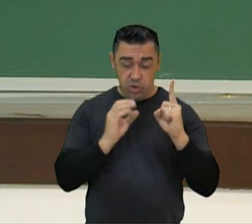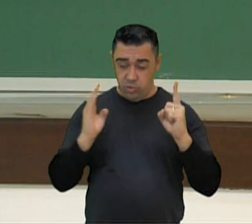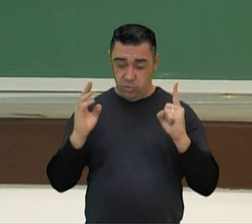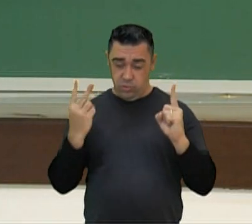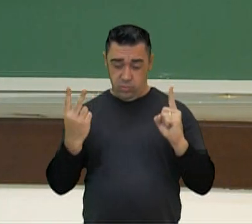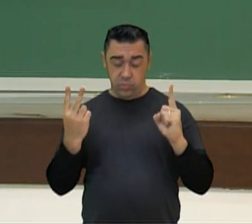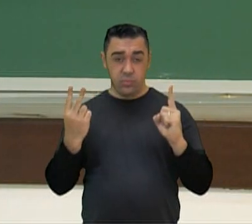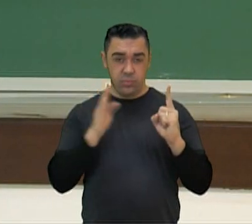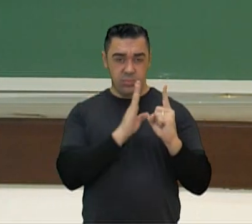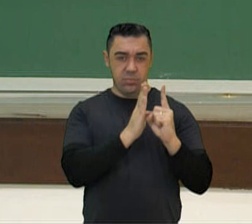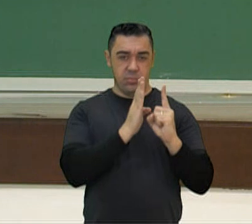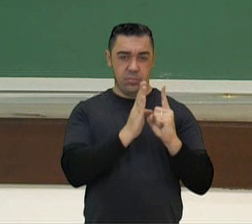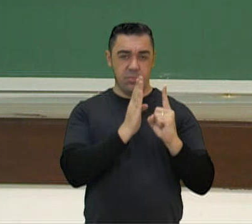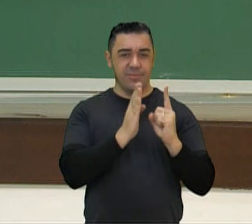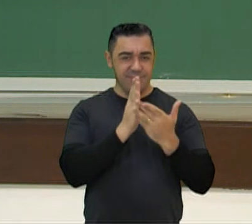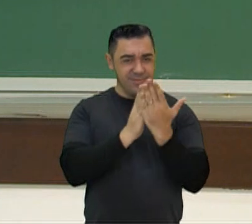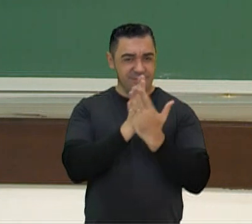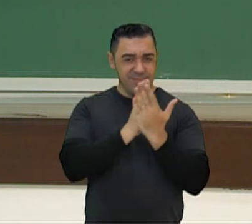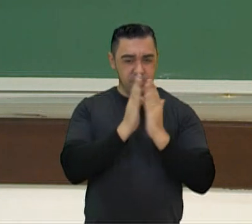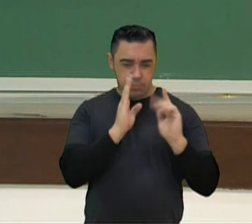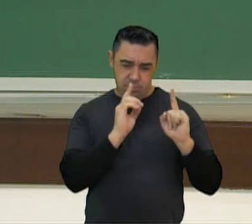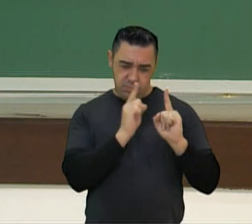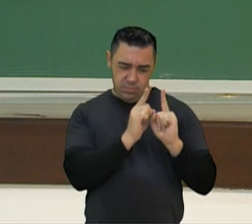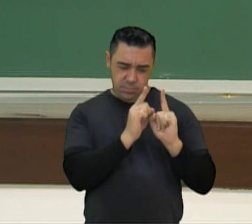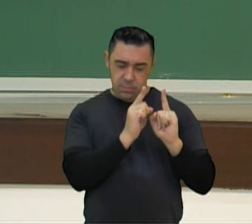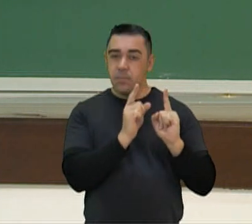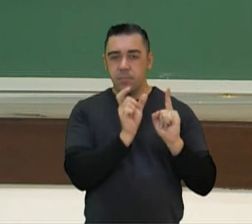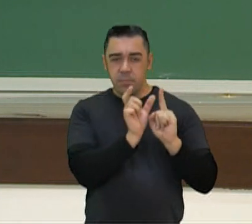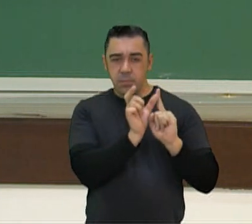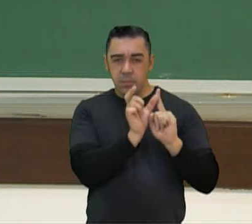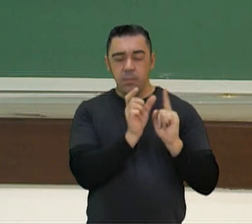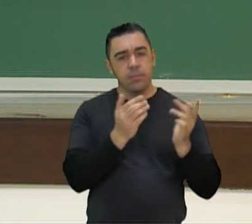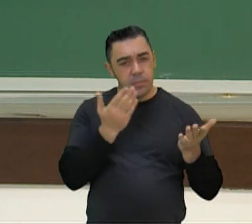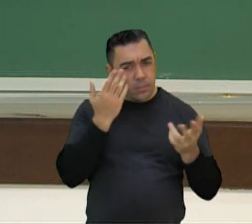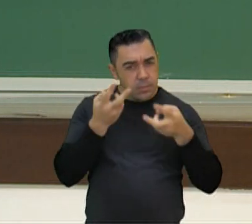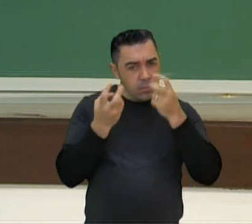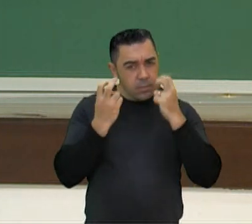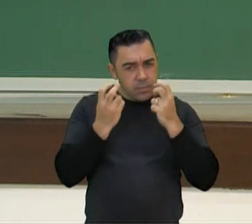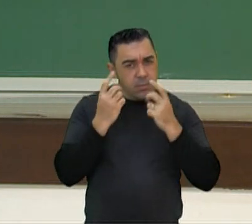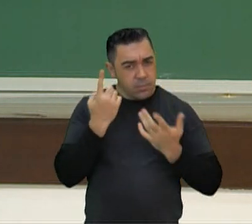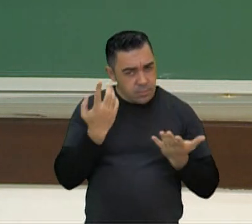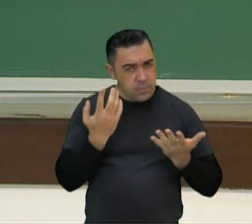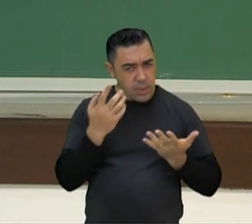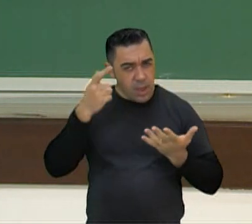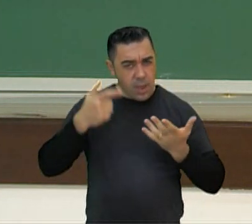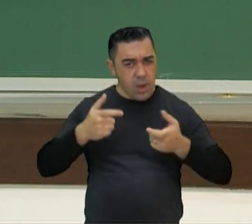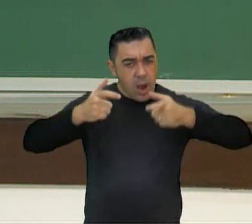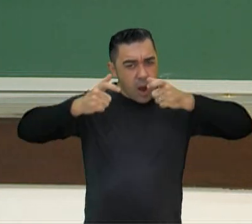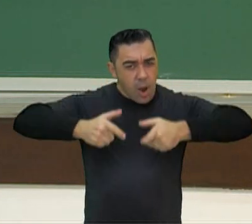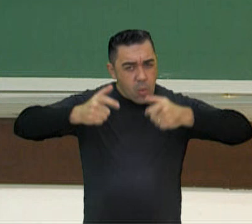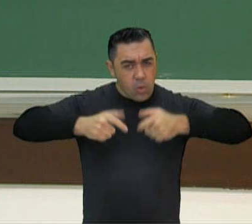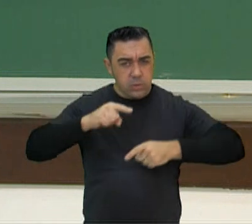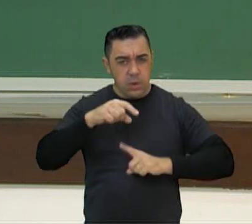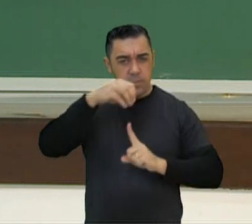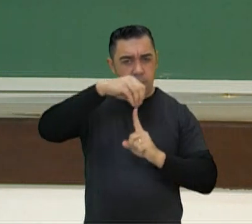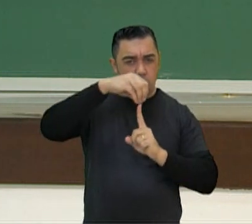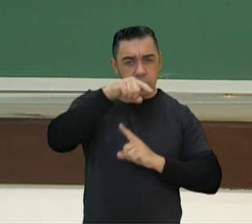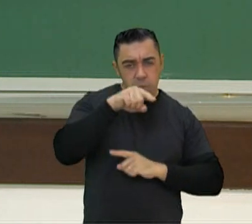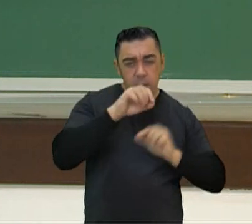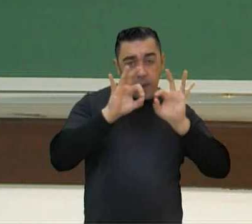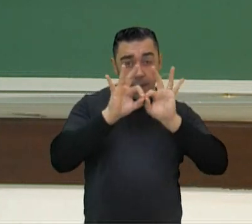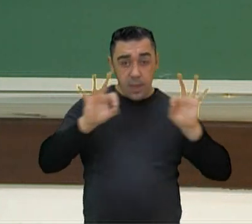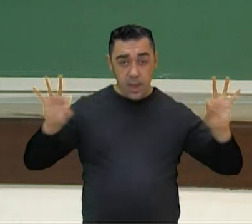inteiros. 6 sobre 5 fica entre o 1 e o 2. Essa seria a sua localização na